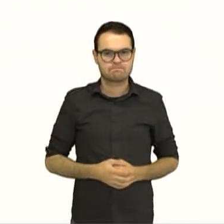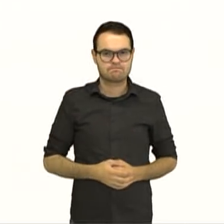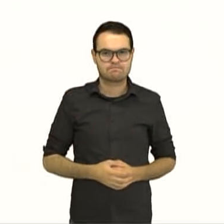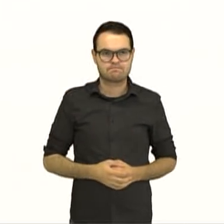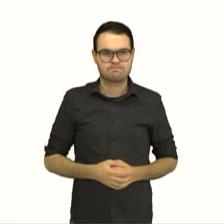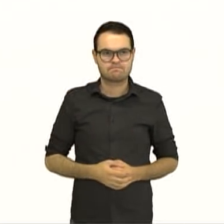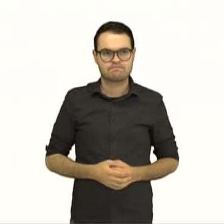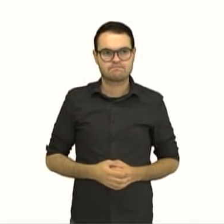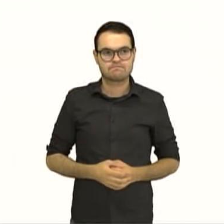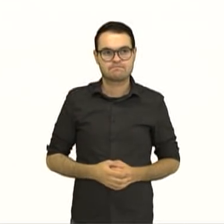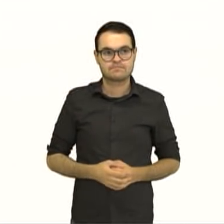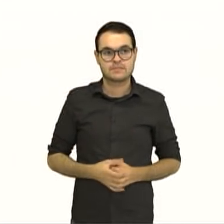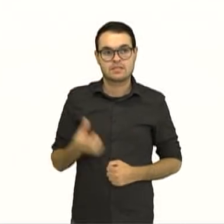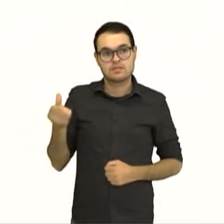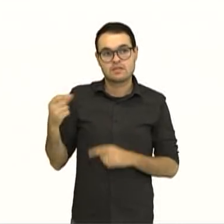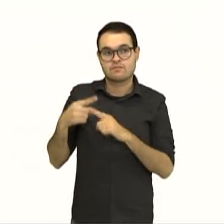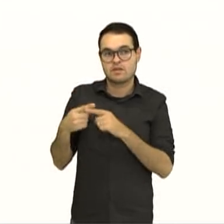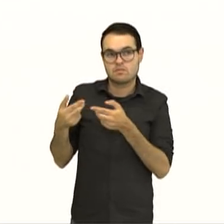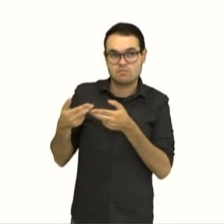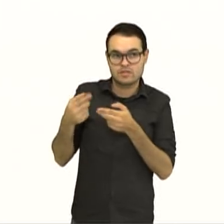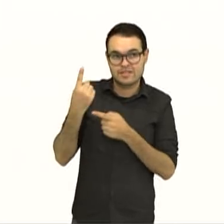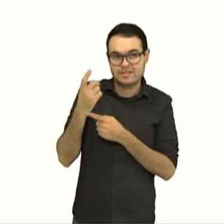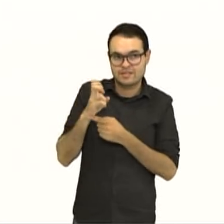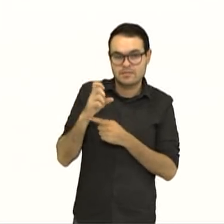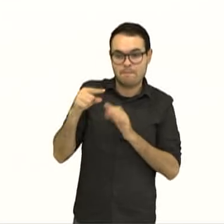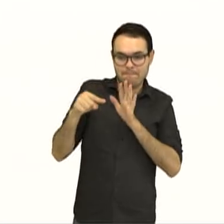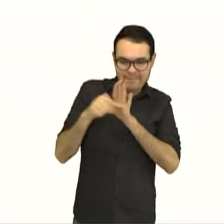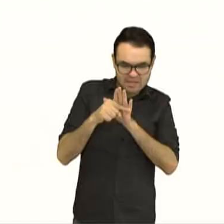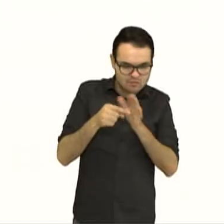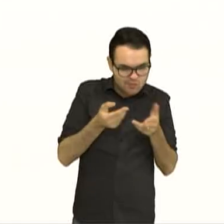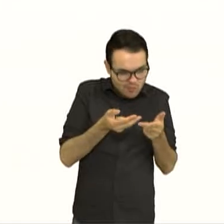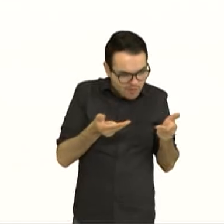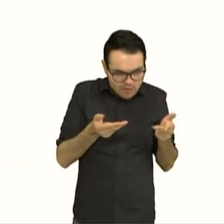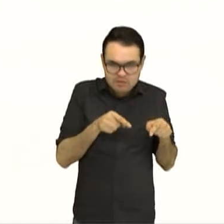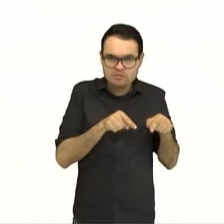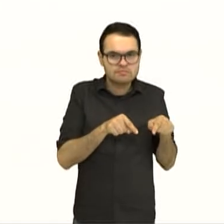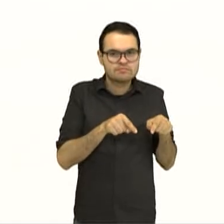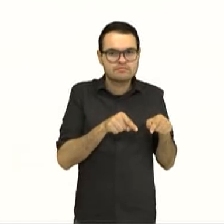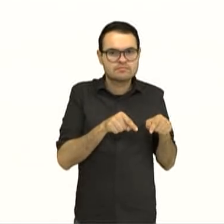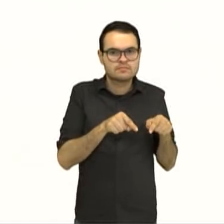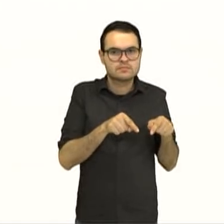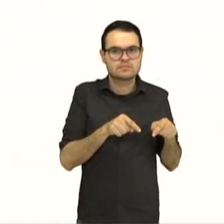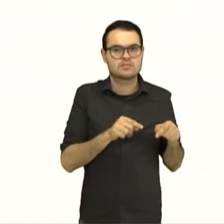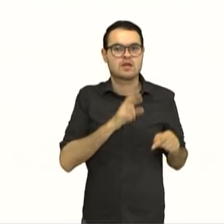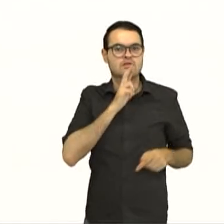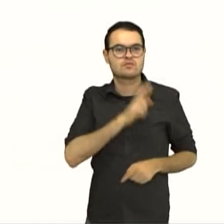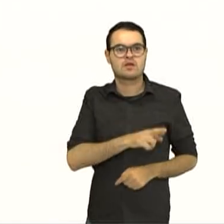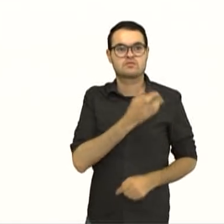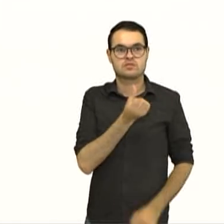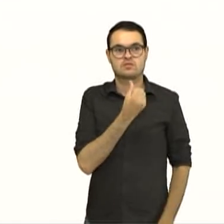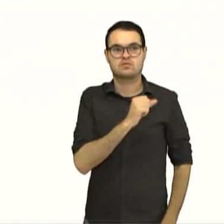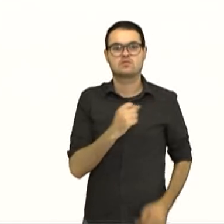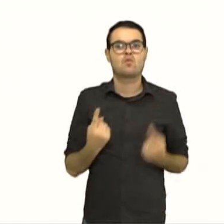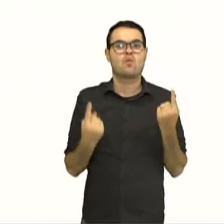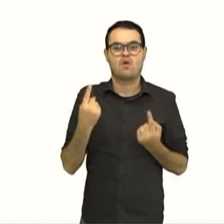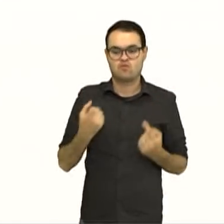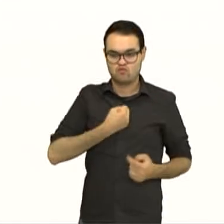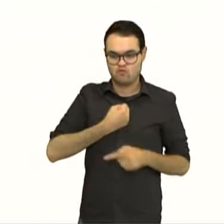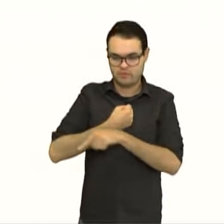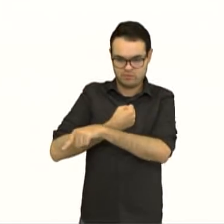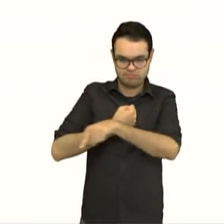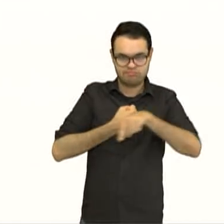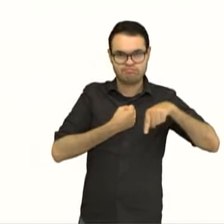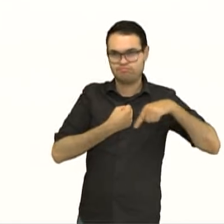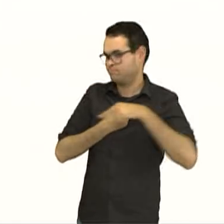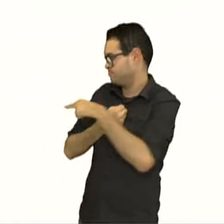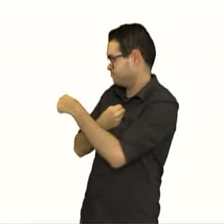dar 1560. E 6 vezes 15 menos alguém tem que dar 68. Qual desses números aqui eu